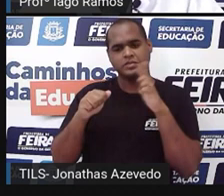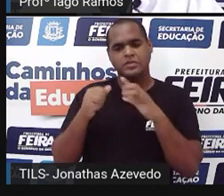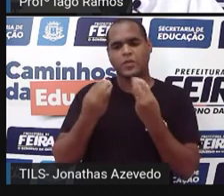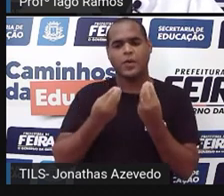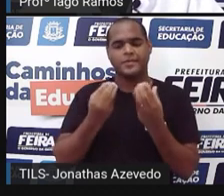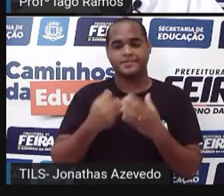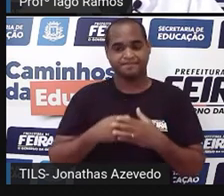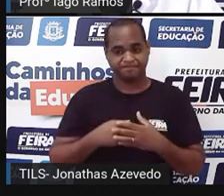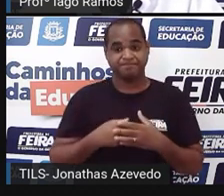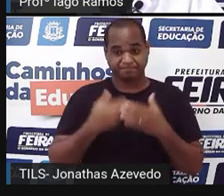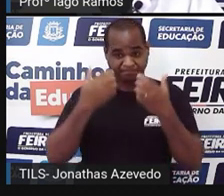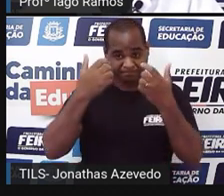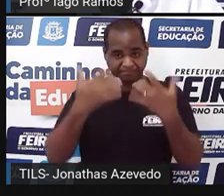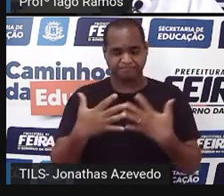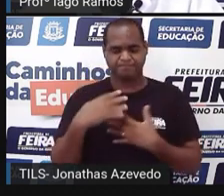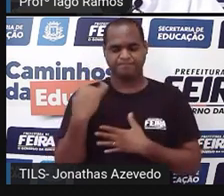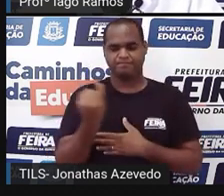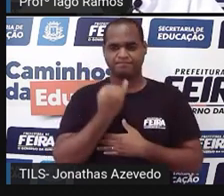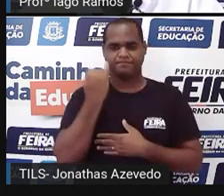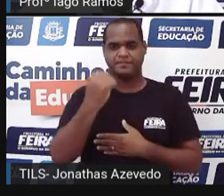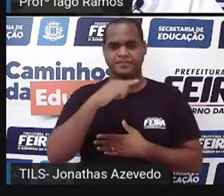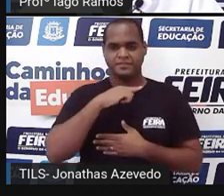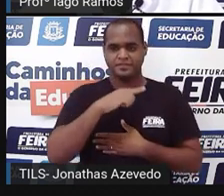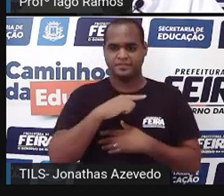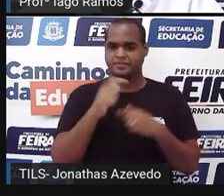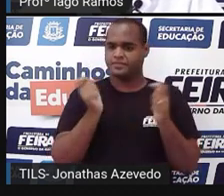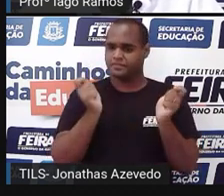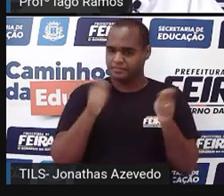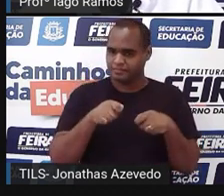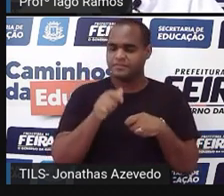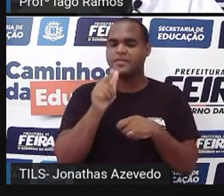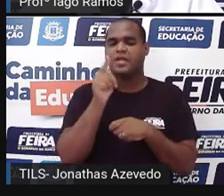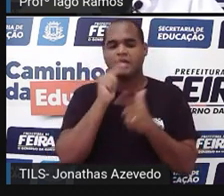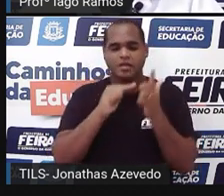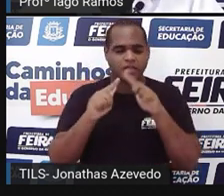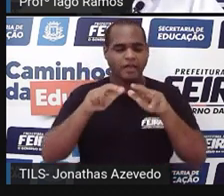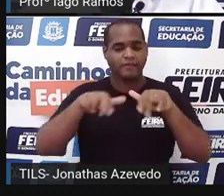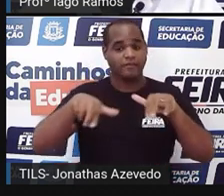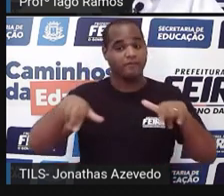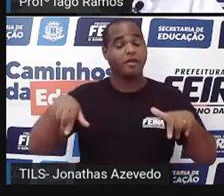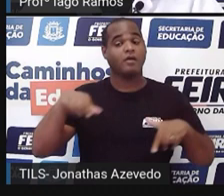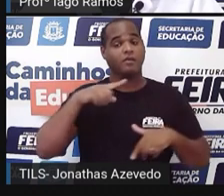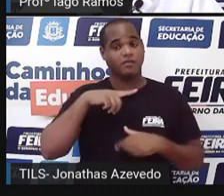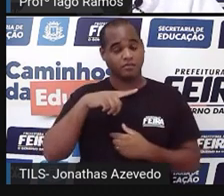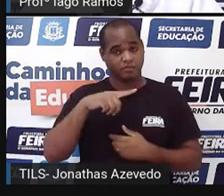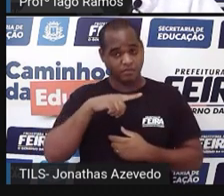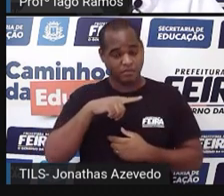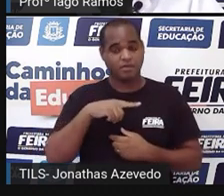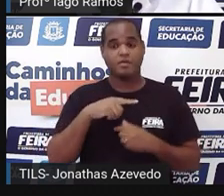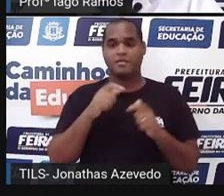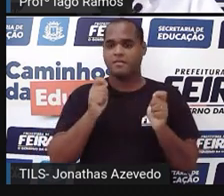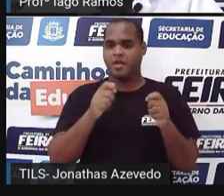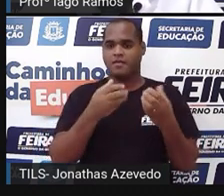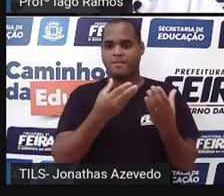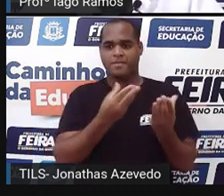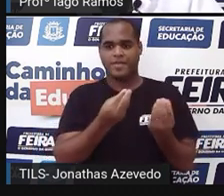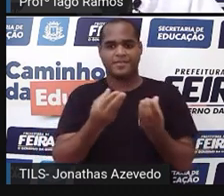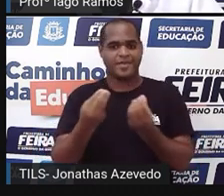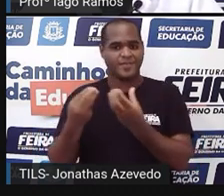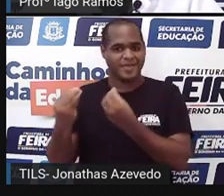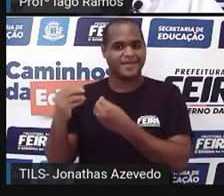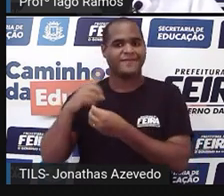bom deixa eu te contar uma coisa bacana dá para usar em várias muitas